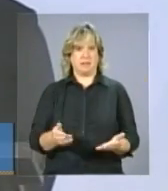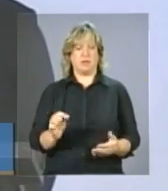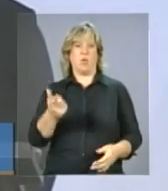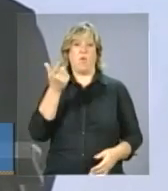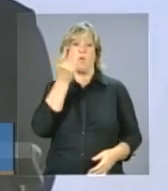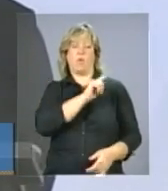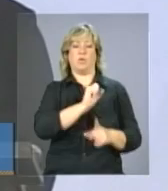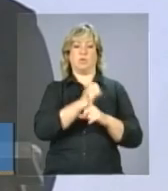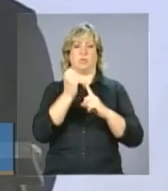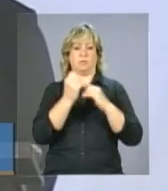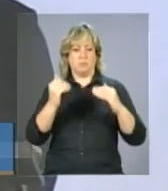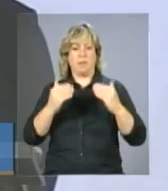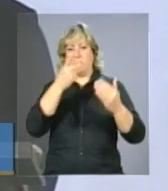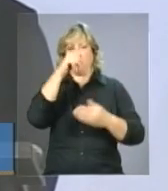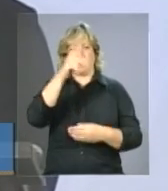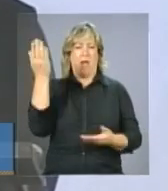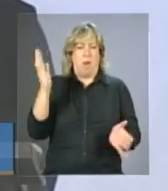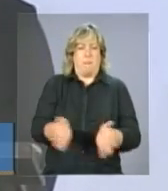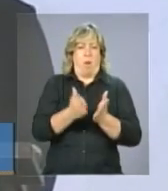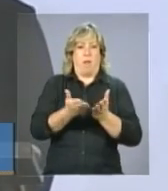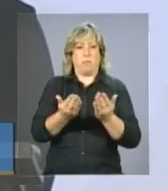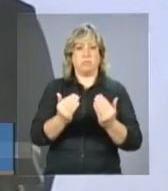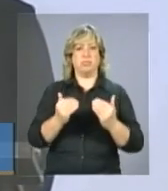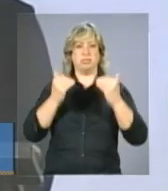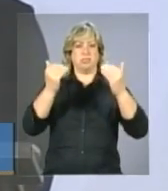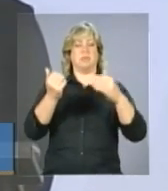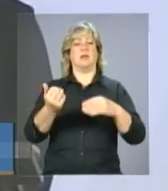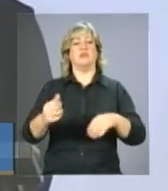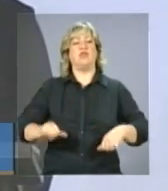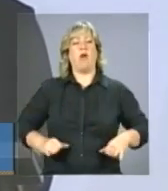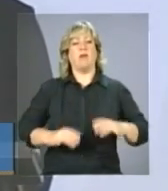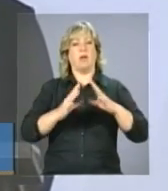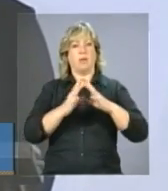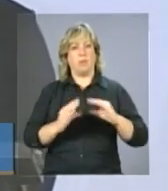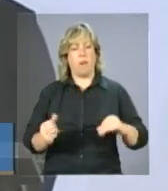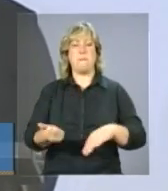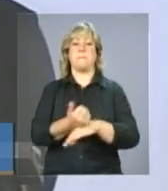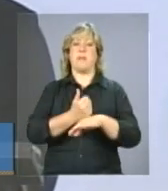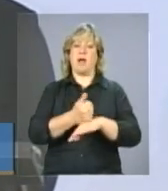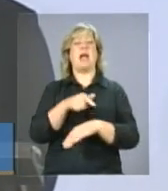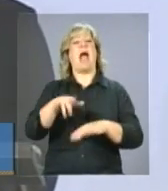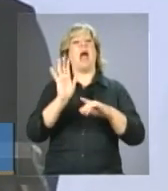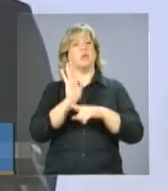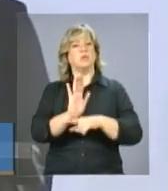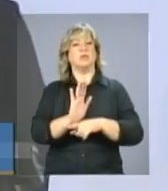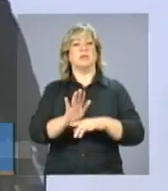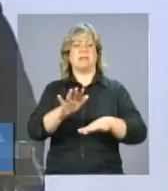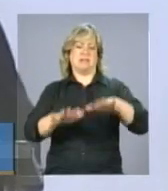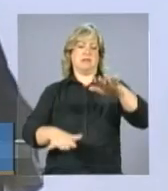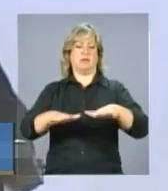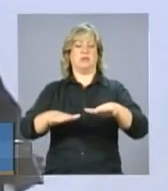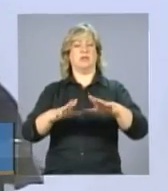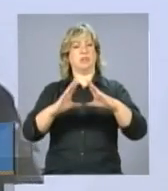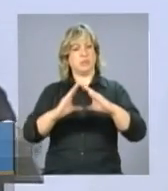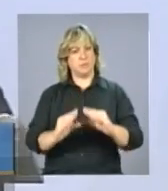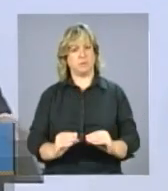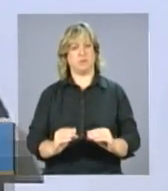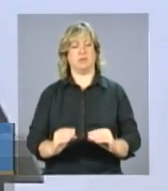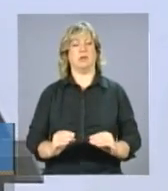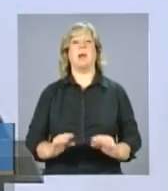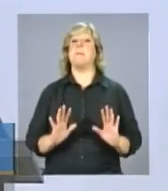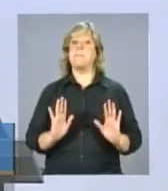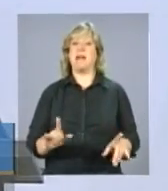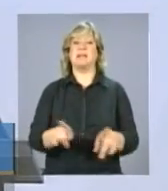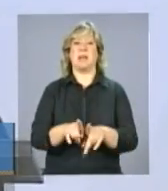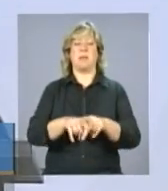social desses milhões de brasileiros diminuiu a igualdade, sem sombra de dúvida, mas também ampliou